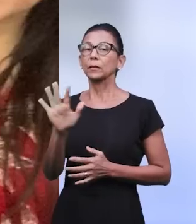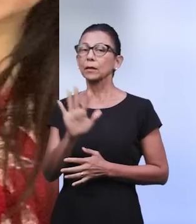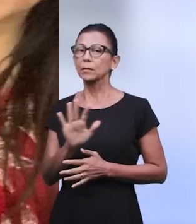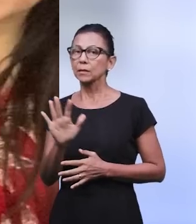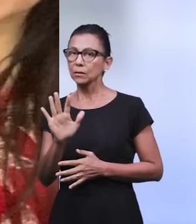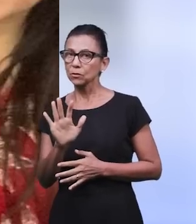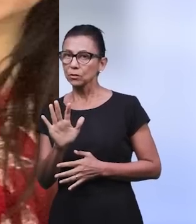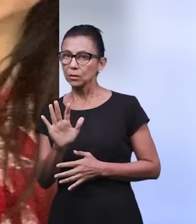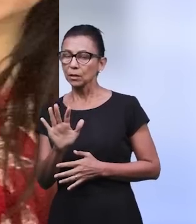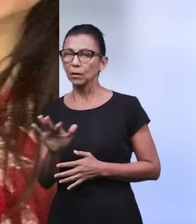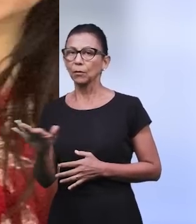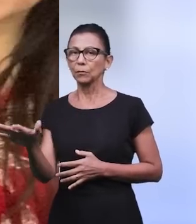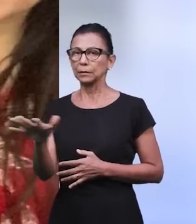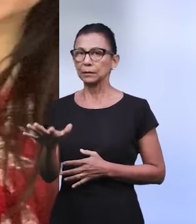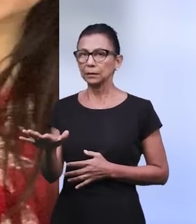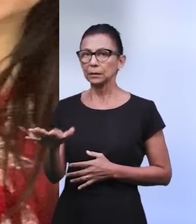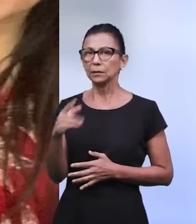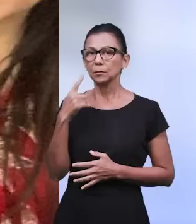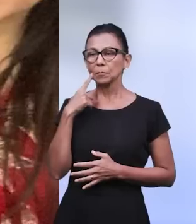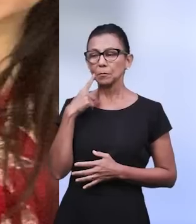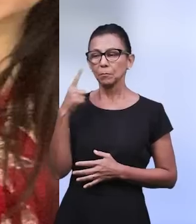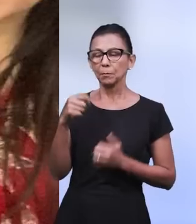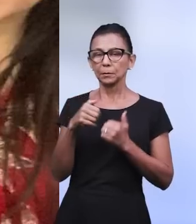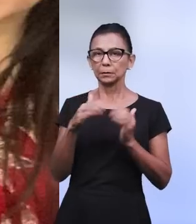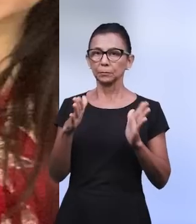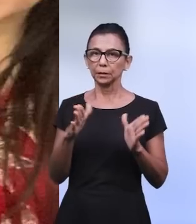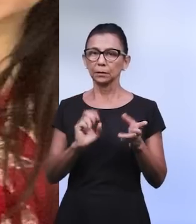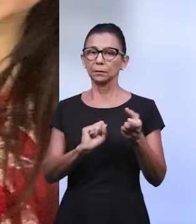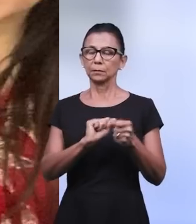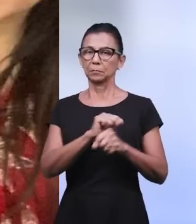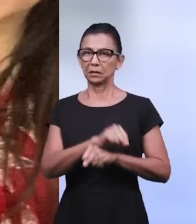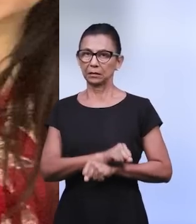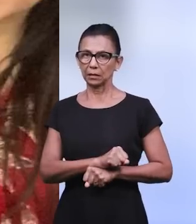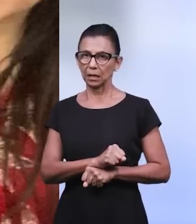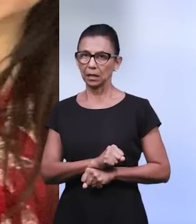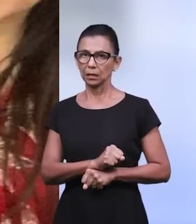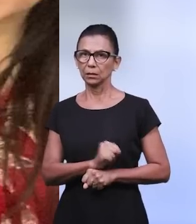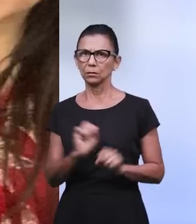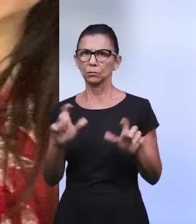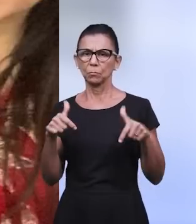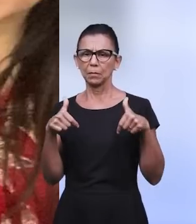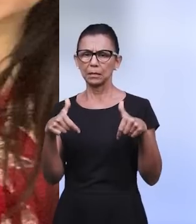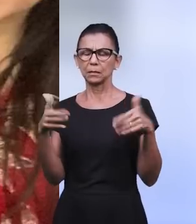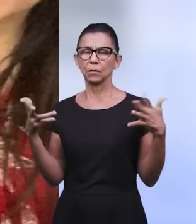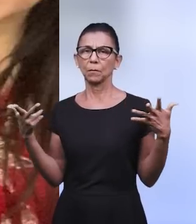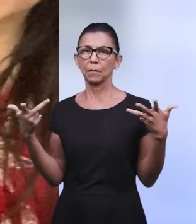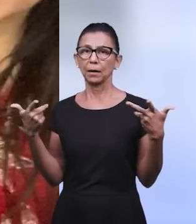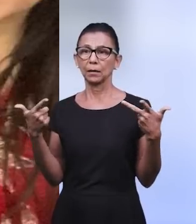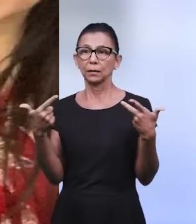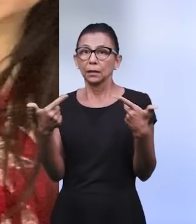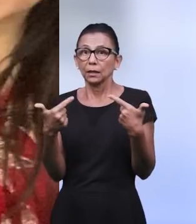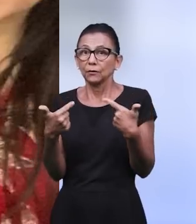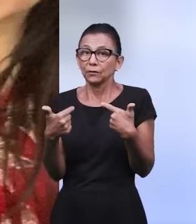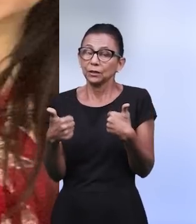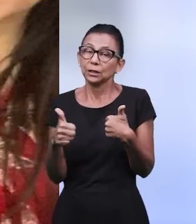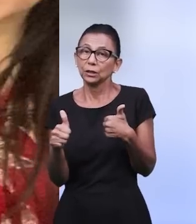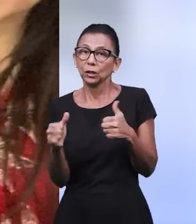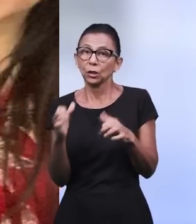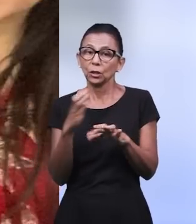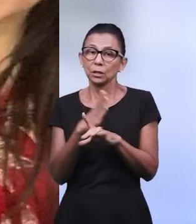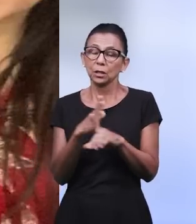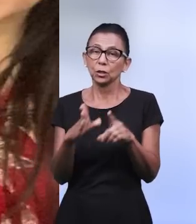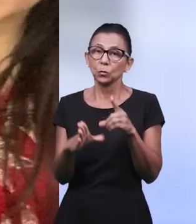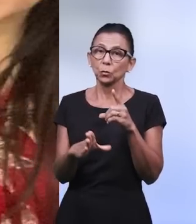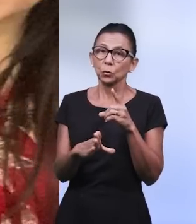Inglesa, participaram do Seminário de Principiantes. Houve operação de maravilhas no meio do povo e logo após houve um culto onde a